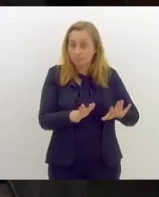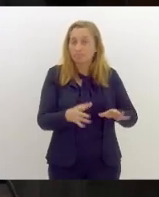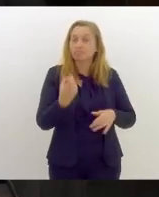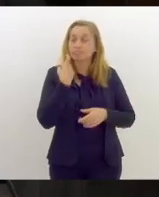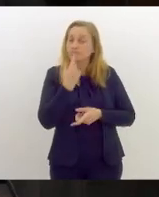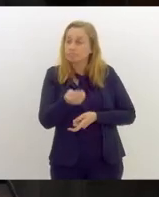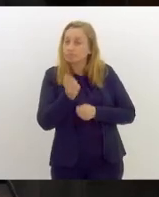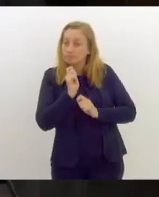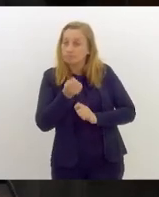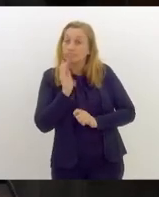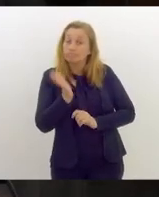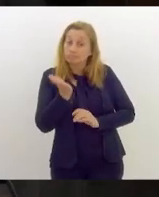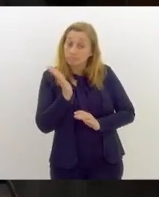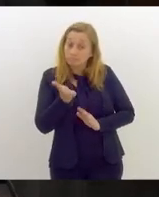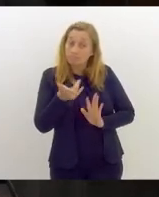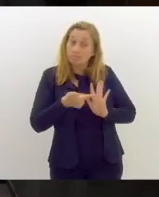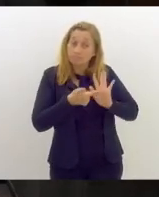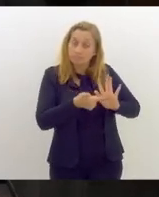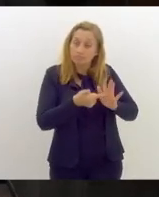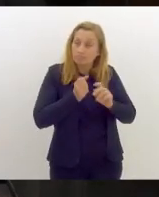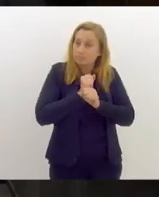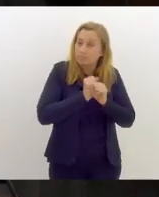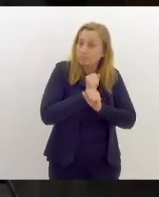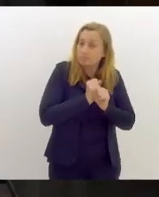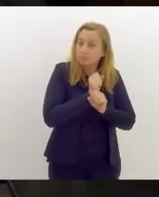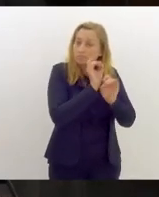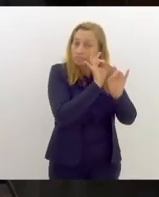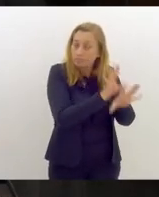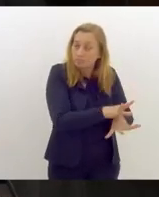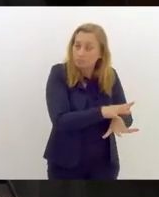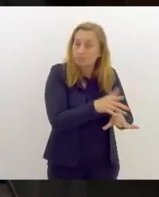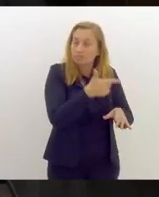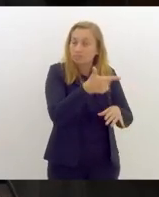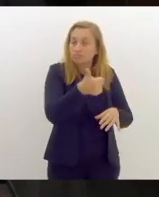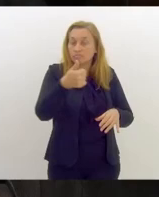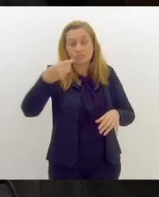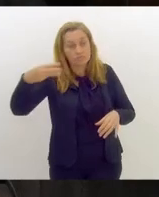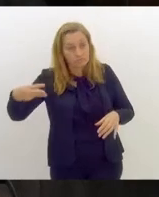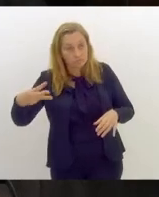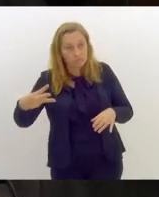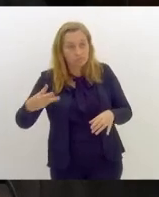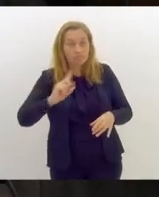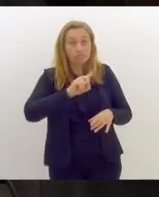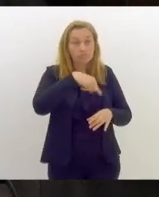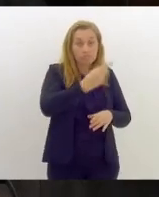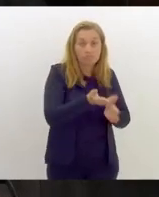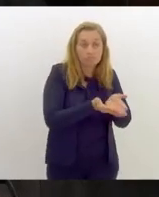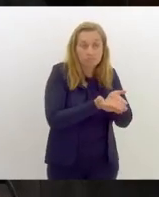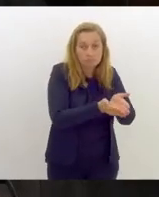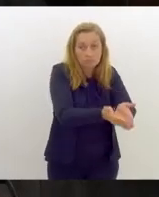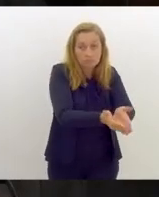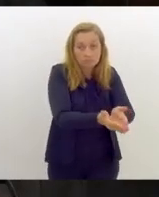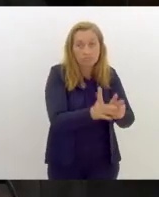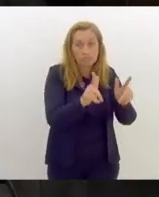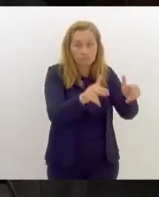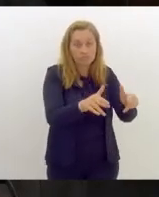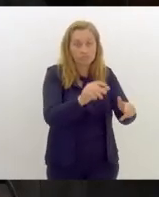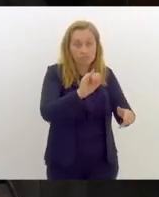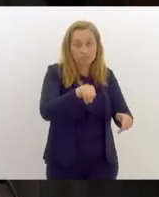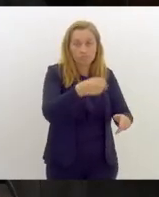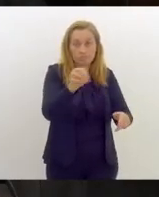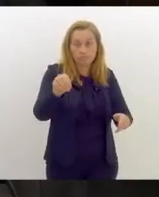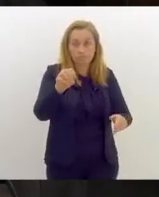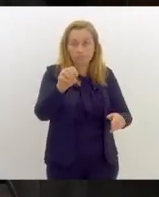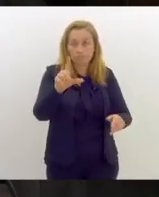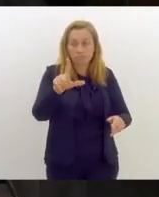associação já vem apontando e sabandono se abandona anos em 2013 outro navio abandonado estava basicamente no mesmo local que o São Luiz que foi esse que bateu